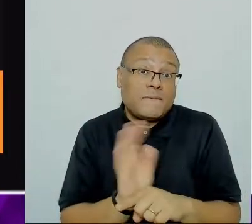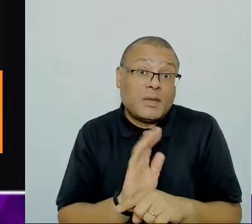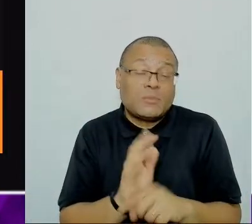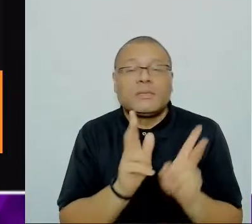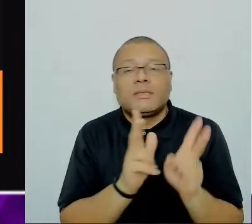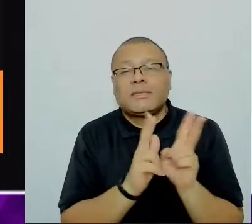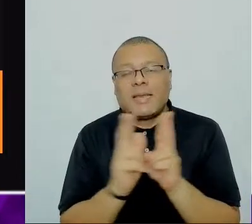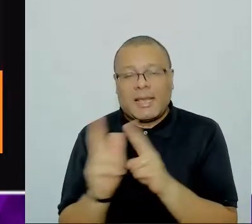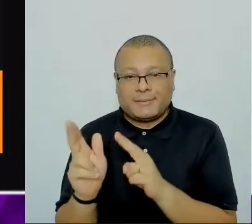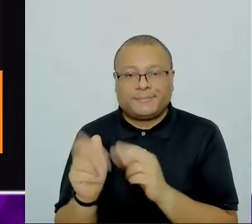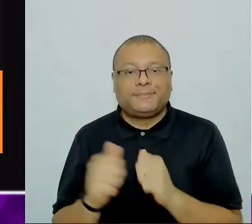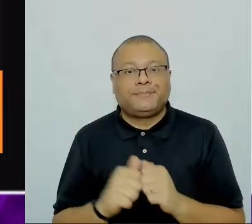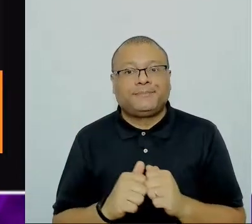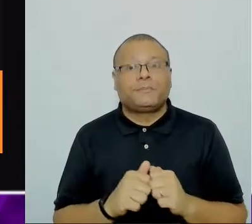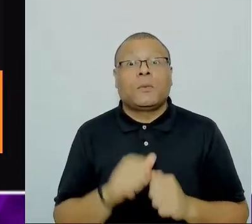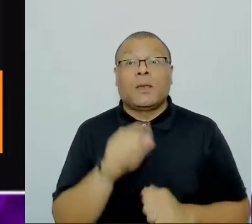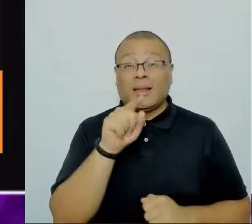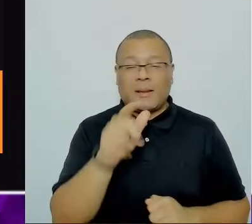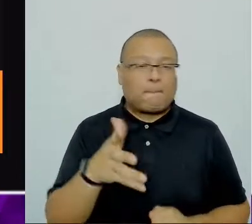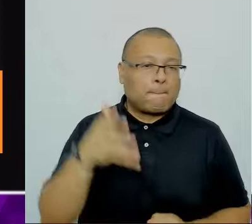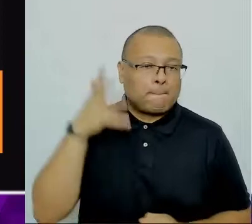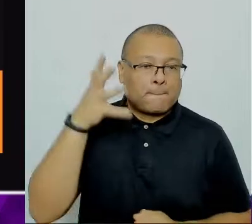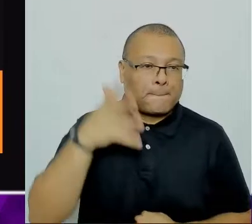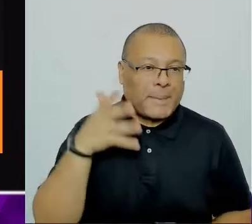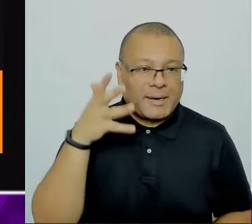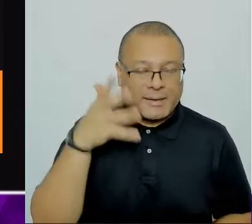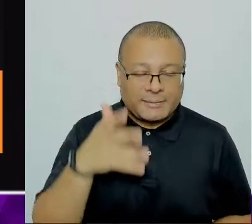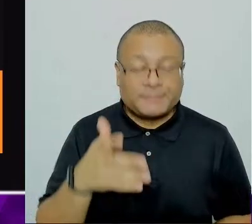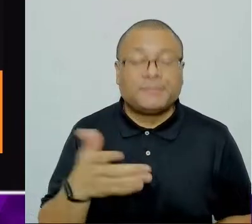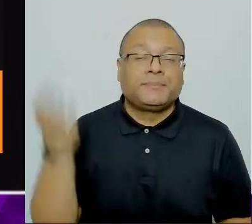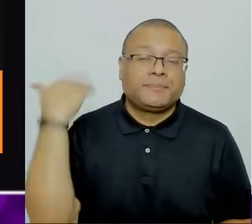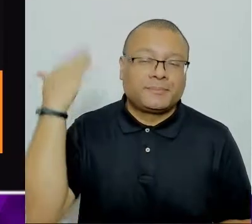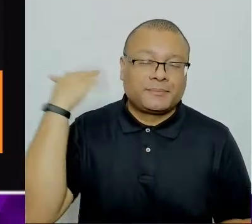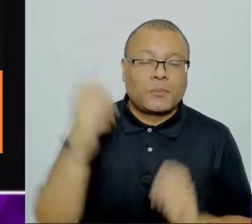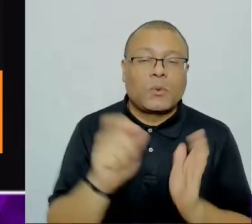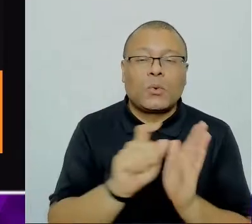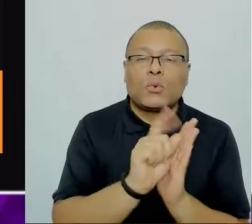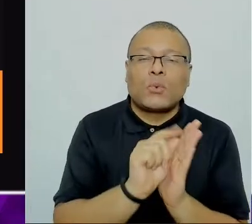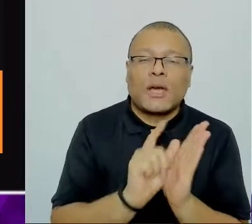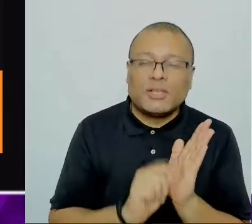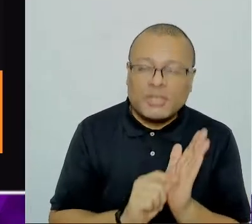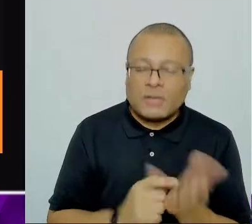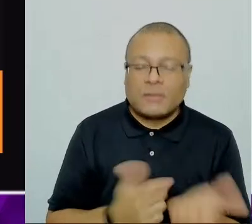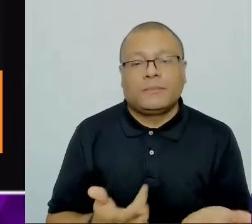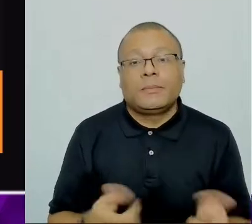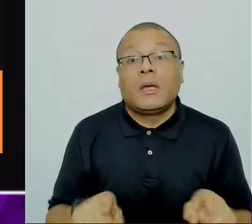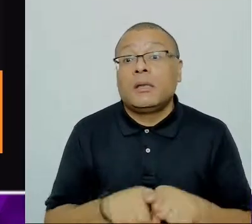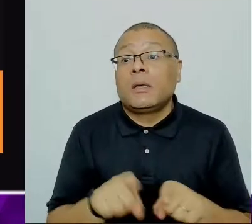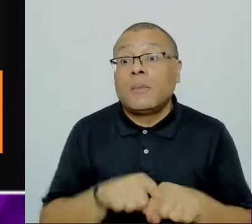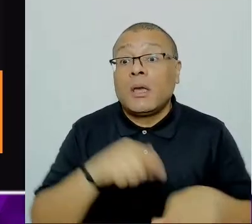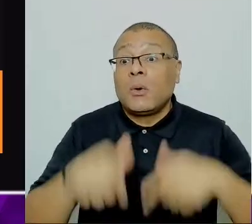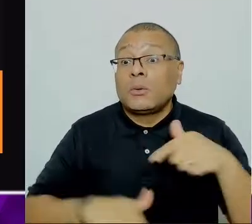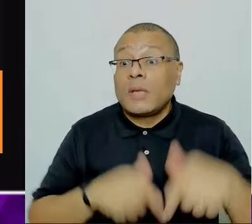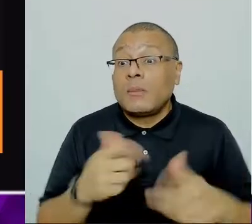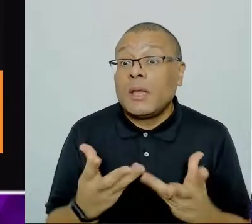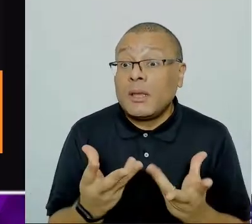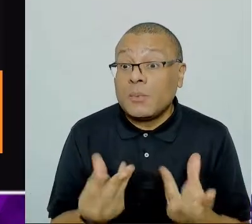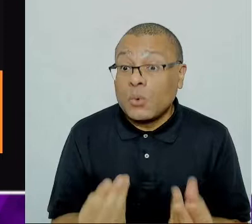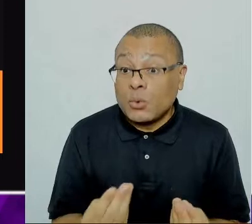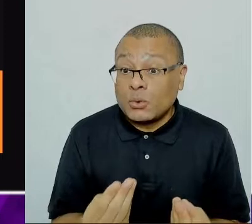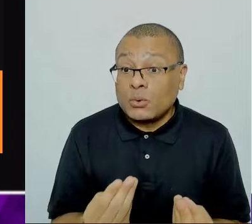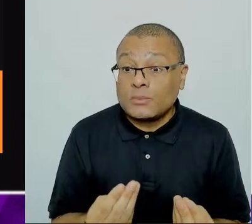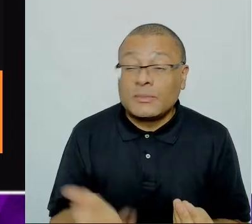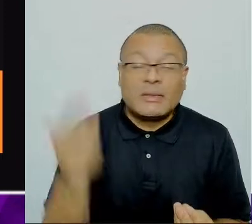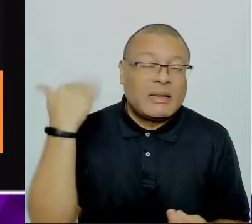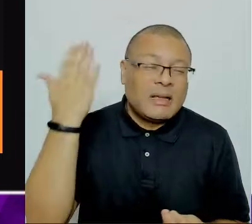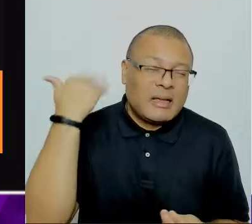até por isso, então, essa palestra, né, que veio lá daquele artigo e que também eu trabalhei muito na época